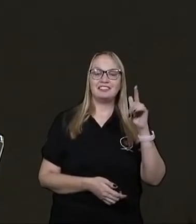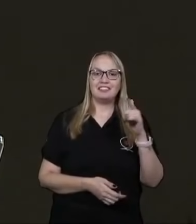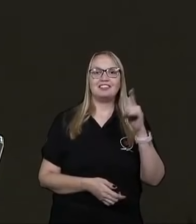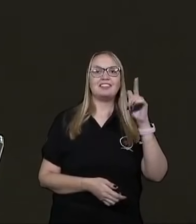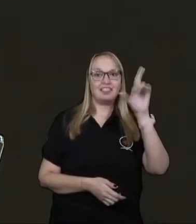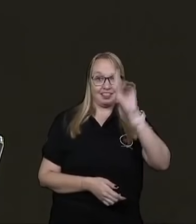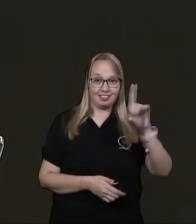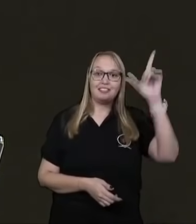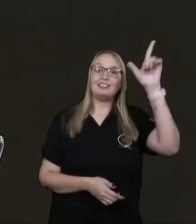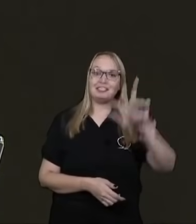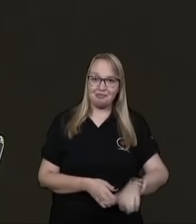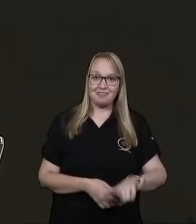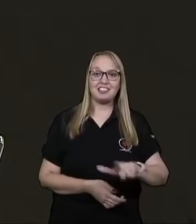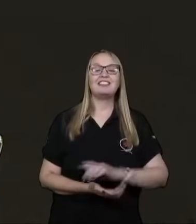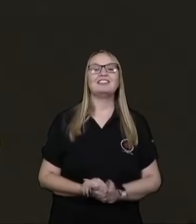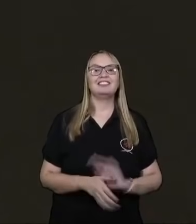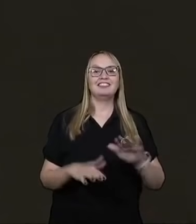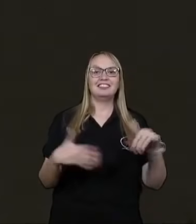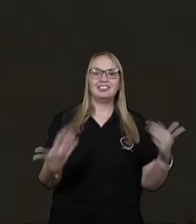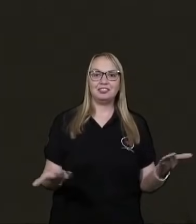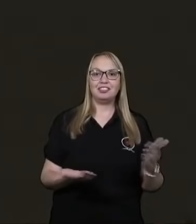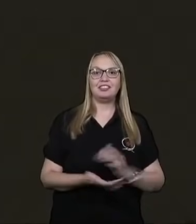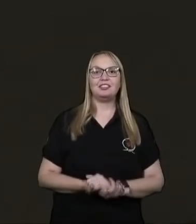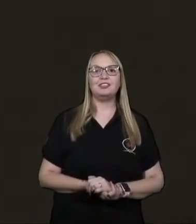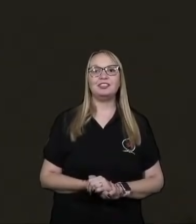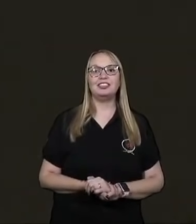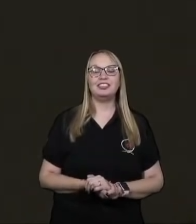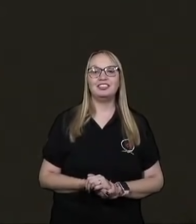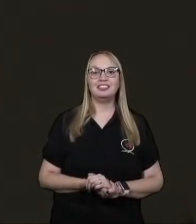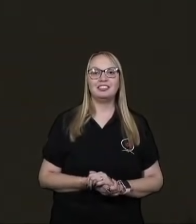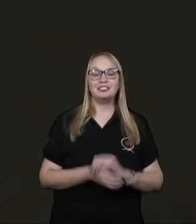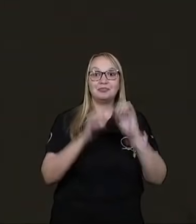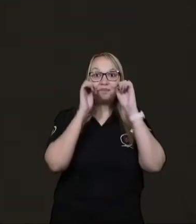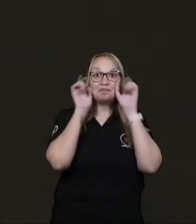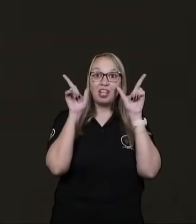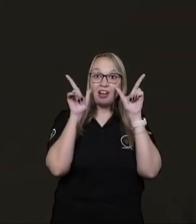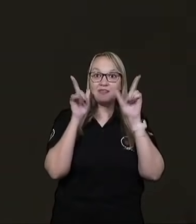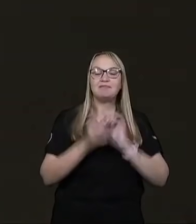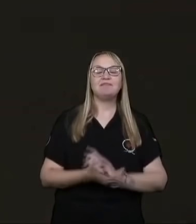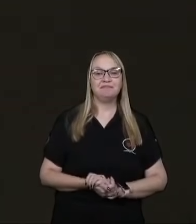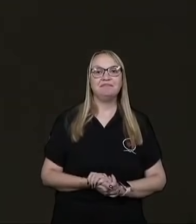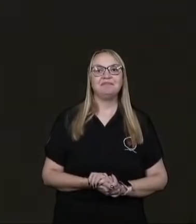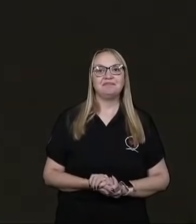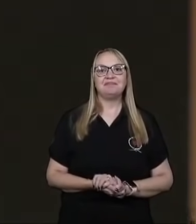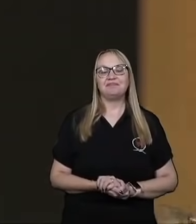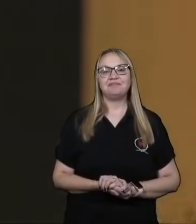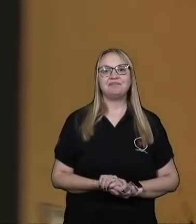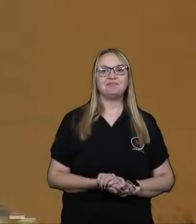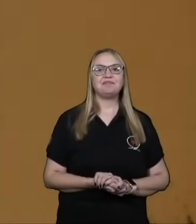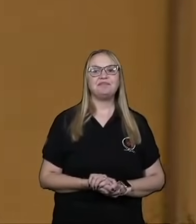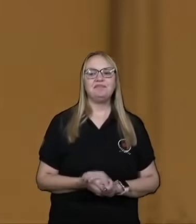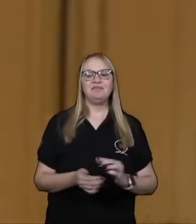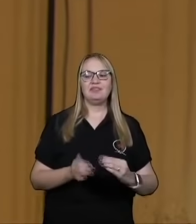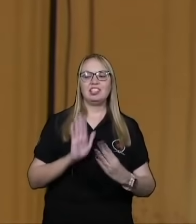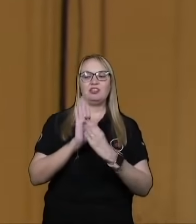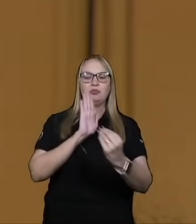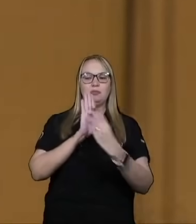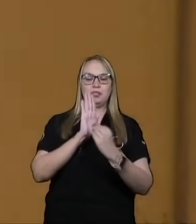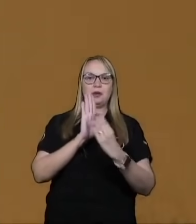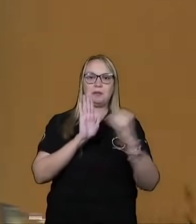vez Então fique atenta na minha mão se você vai repetir essa frase é